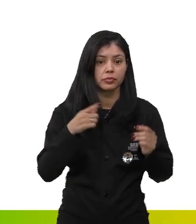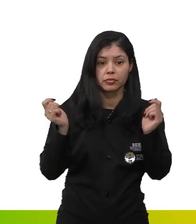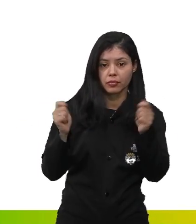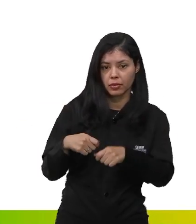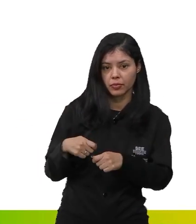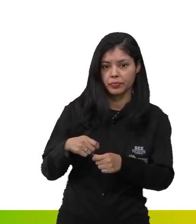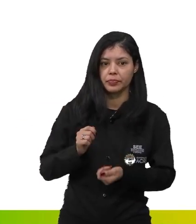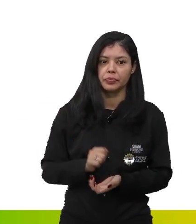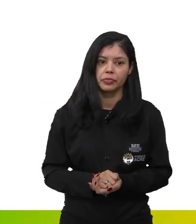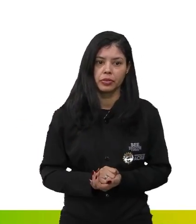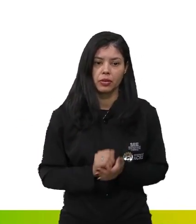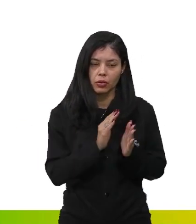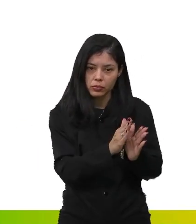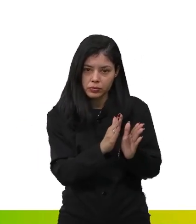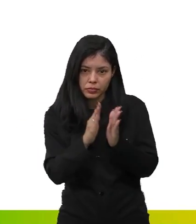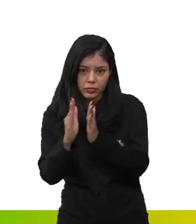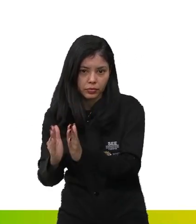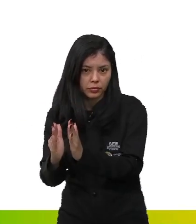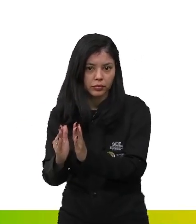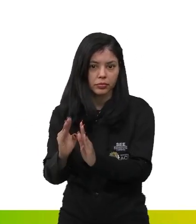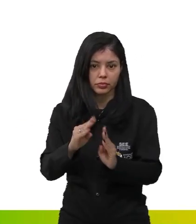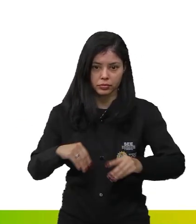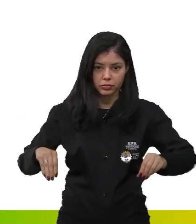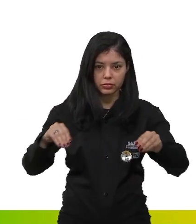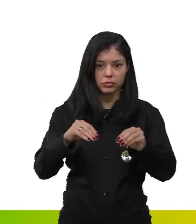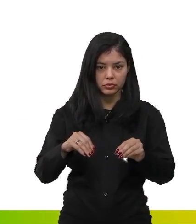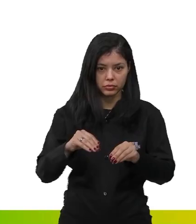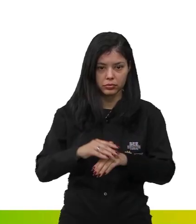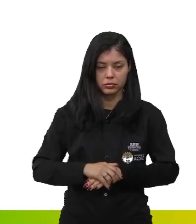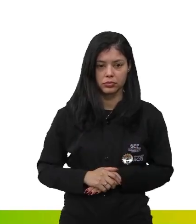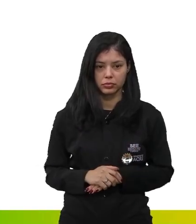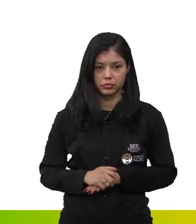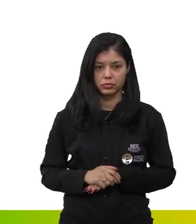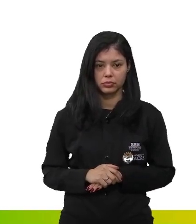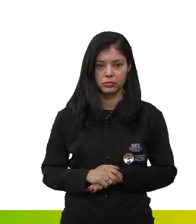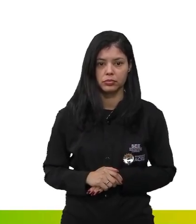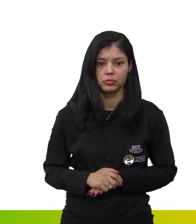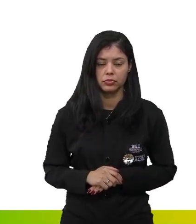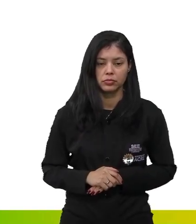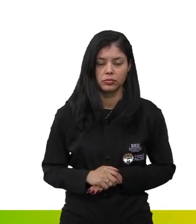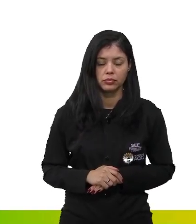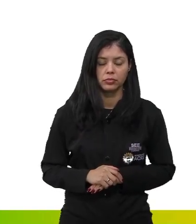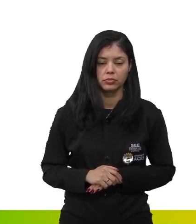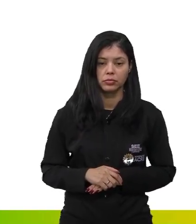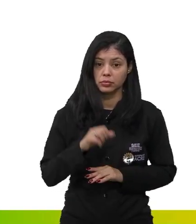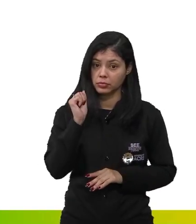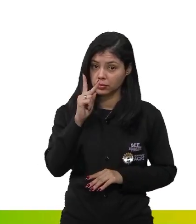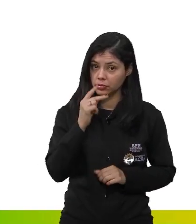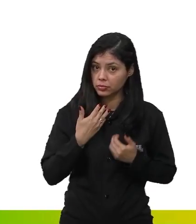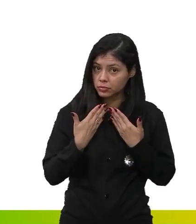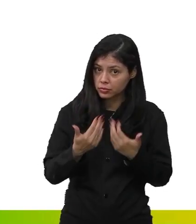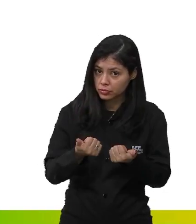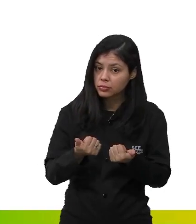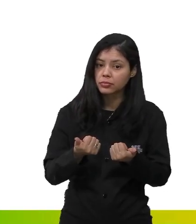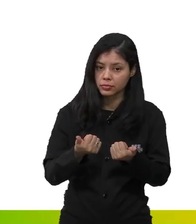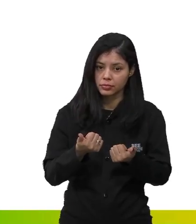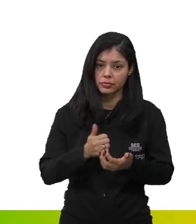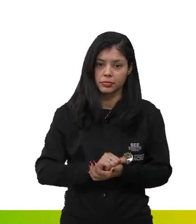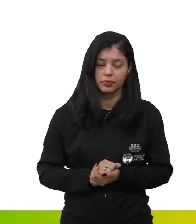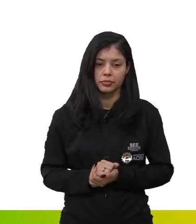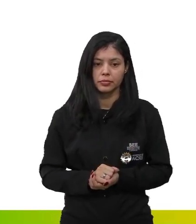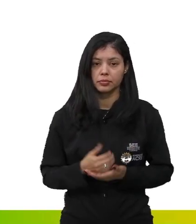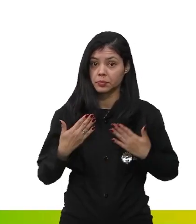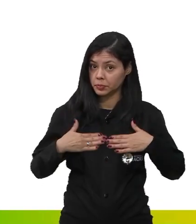possui uma parte desse território. Ok, gente? Tudo bem com vocês assim?